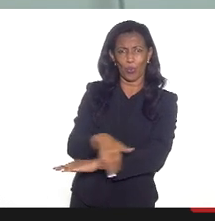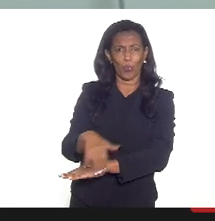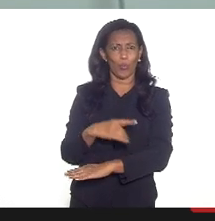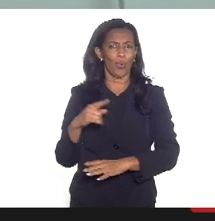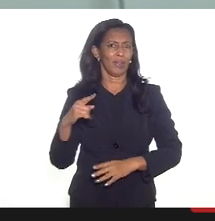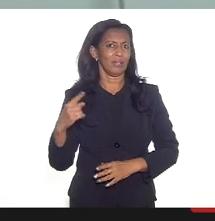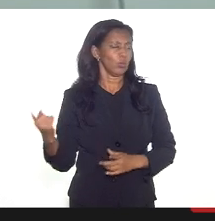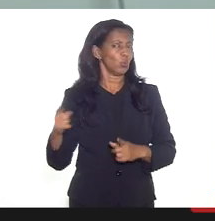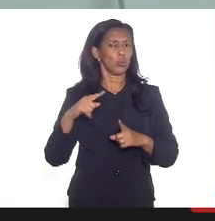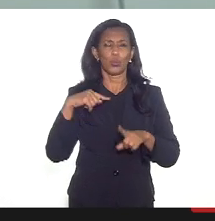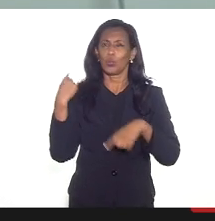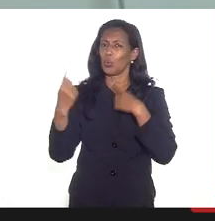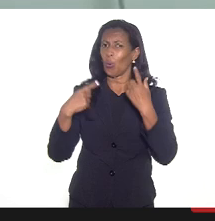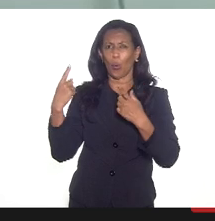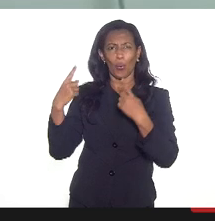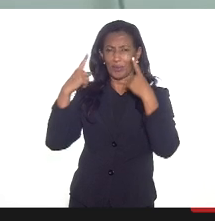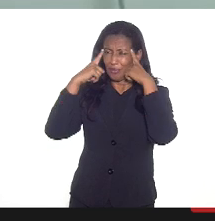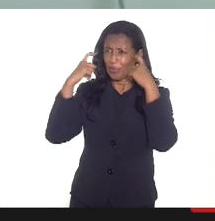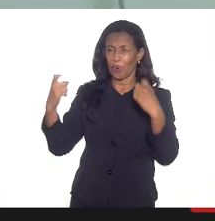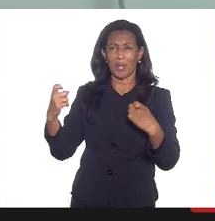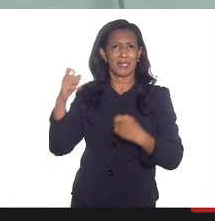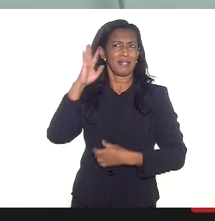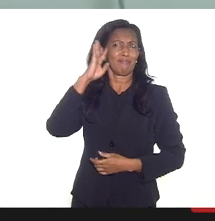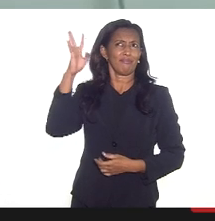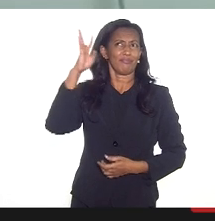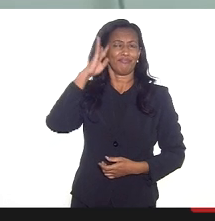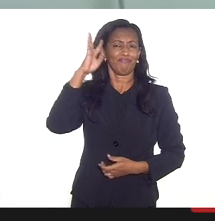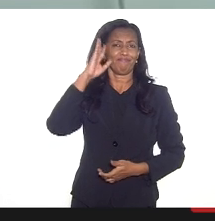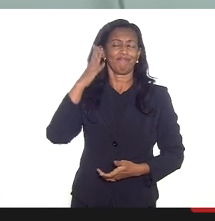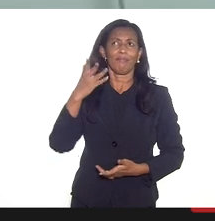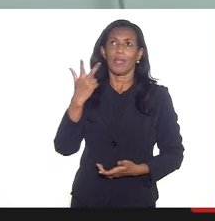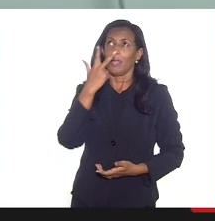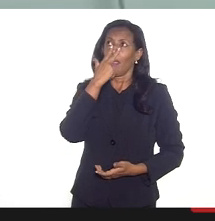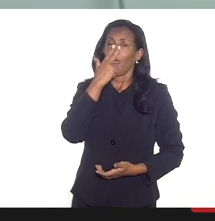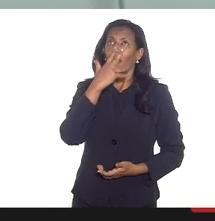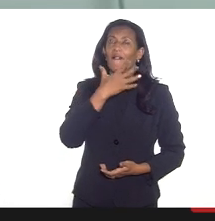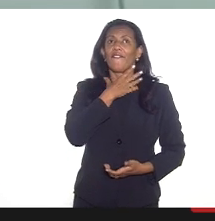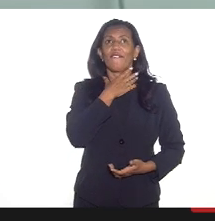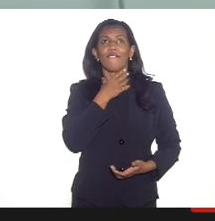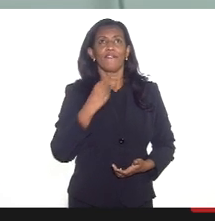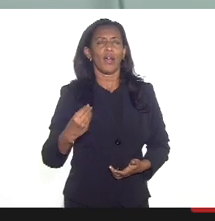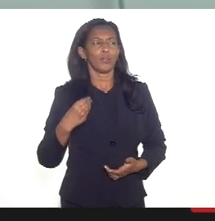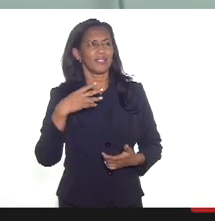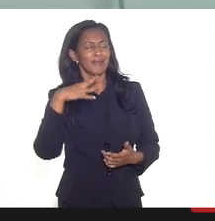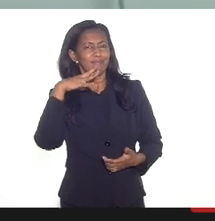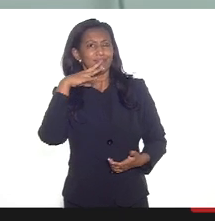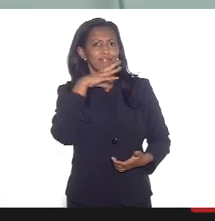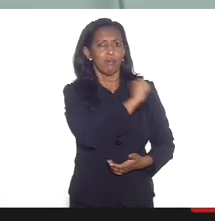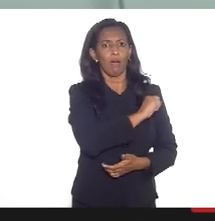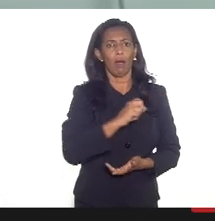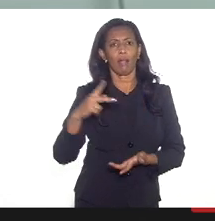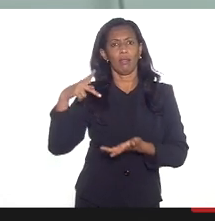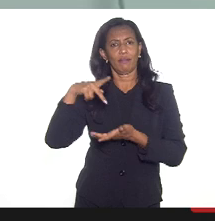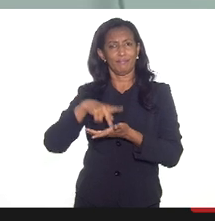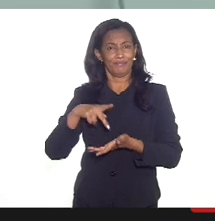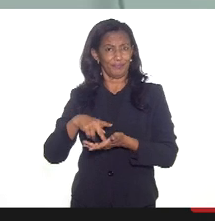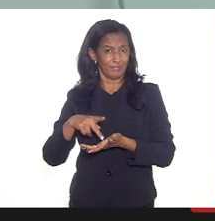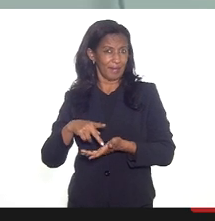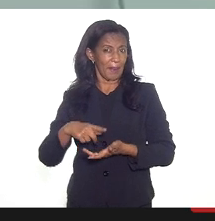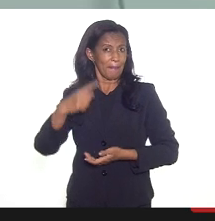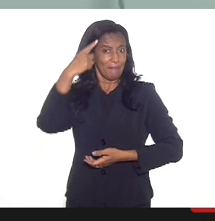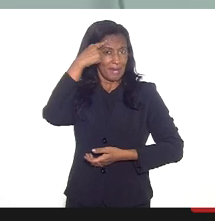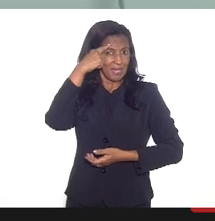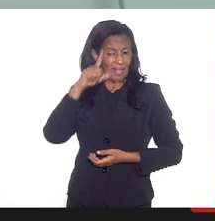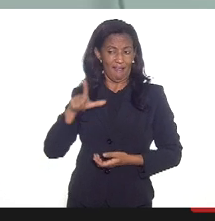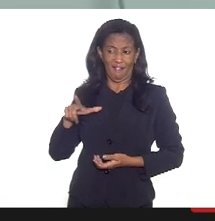todo tipo de violência que a gente pode imaginar. É uma falsa concepção e percepção da realidade lésbica pensar que as